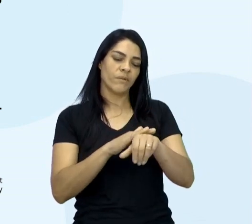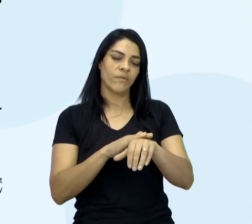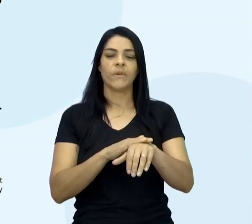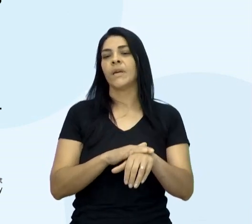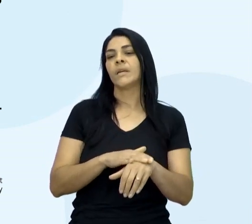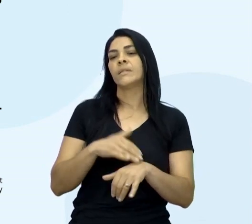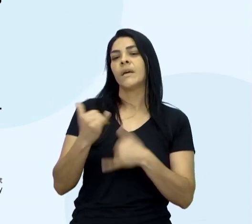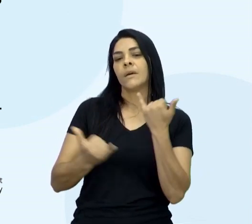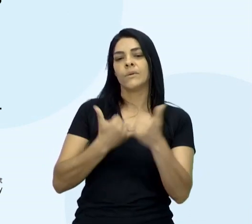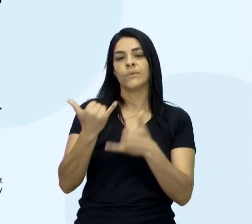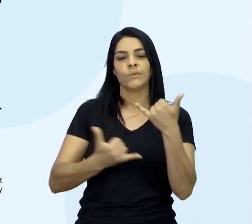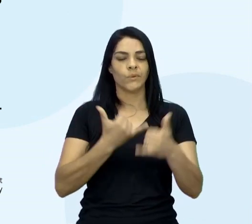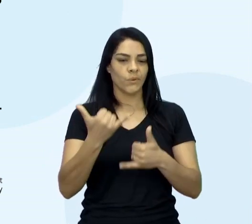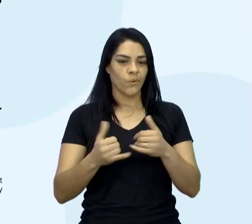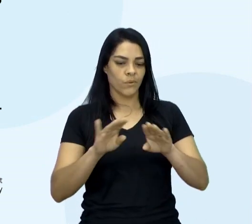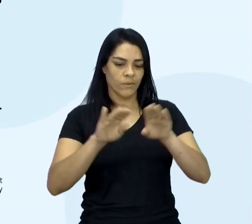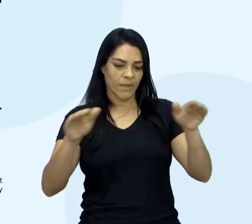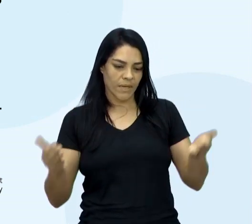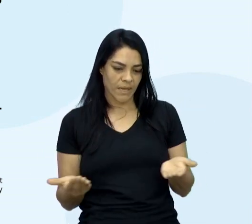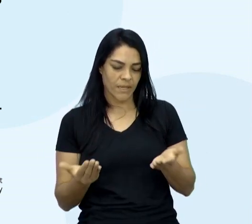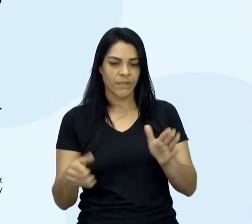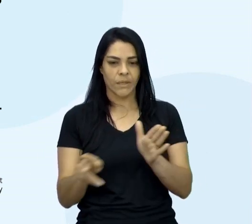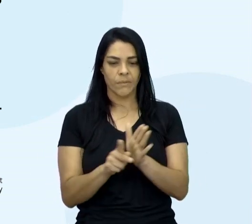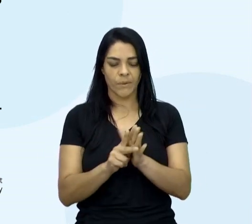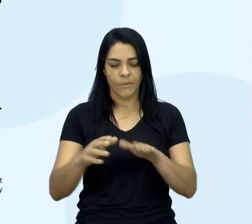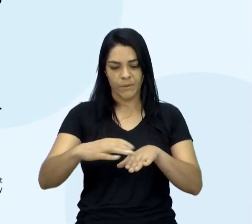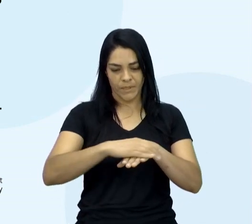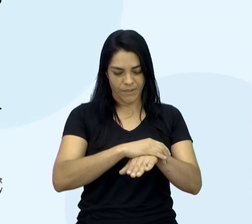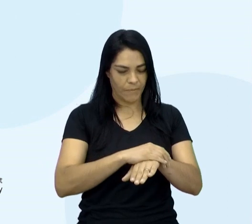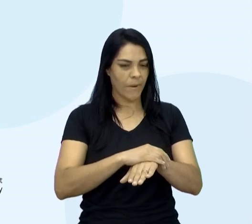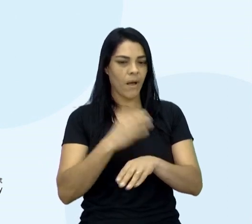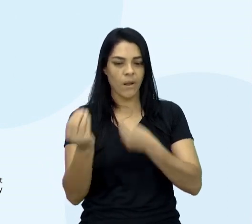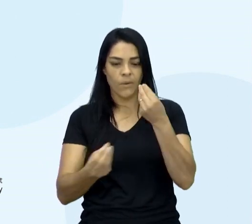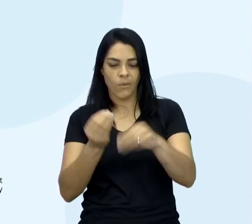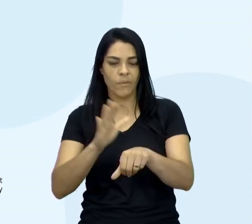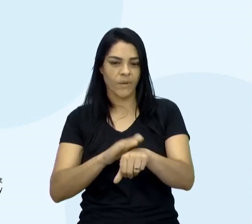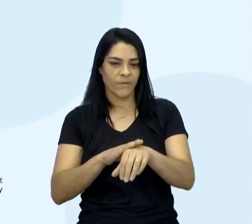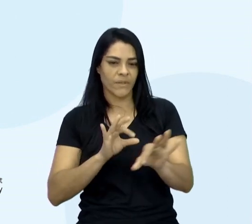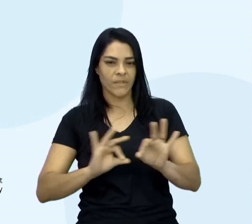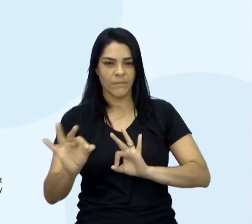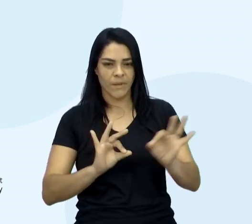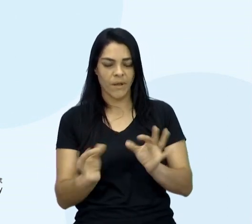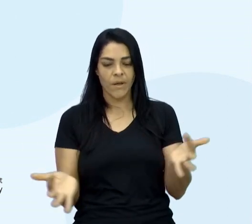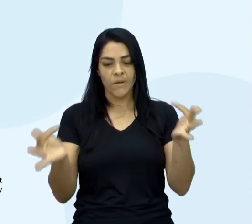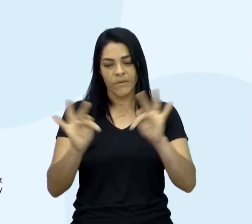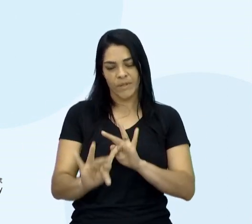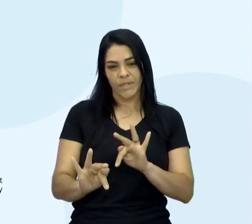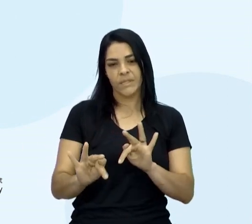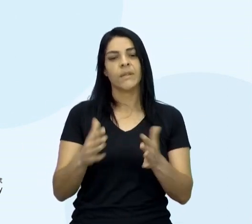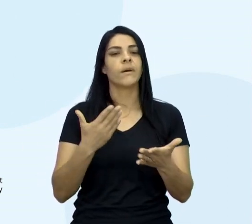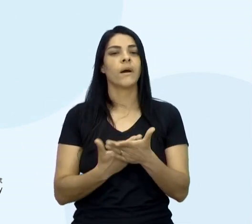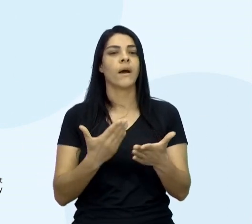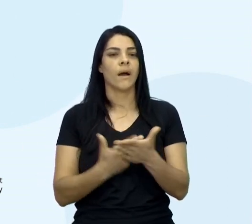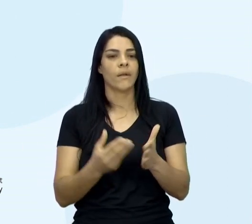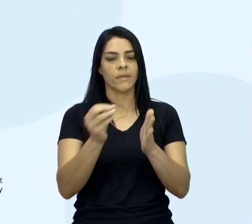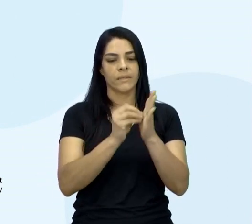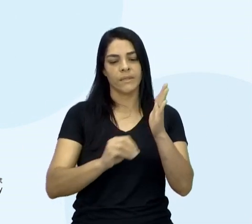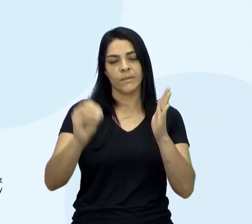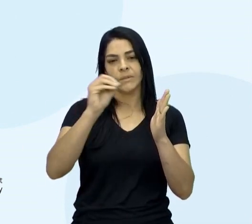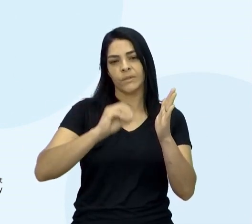botões coloridos, e dentro dessa caixa tinha esse circuito, tá certo? Eu vou finalizando então as nossas aulas aqui do Centro de